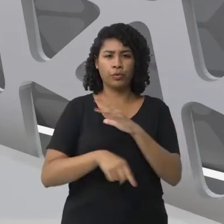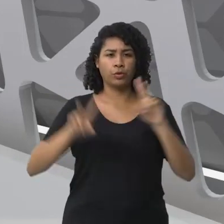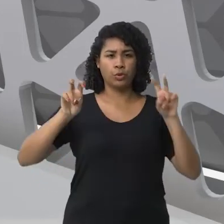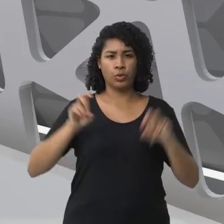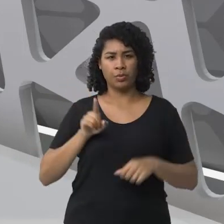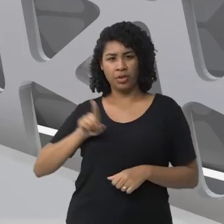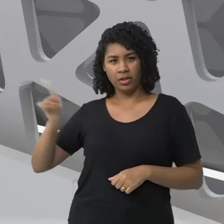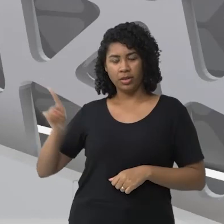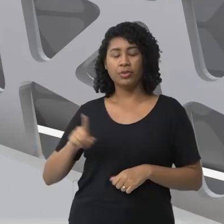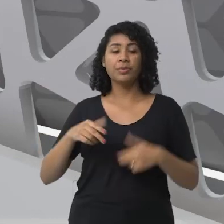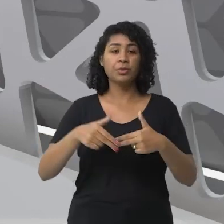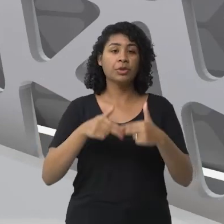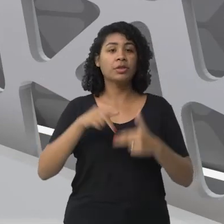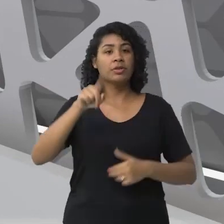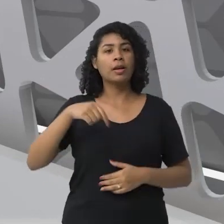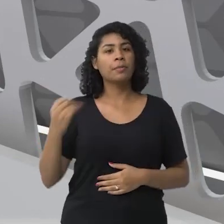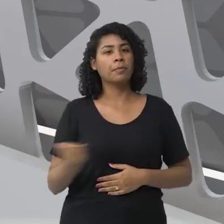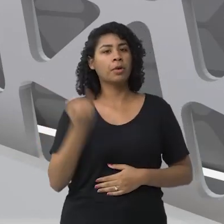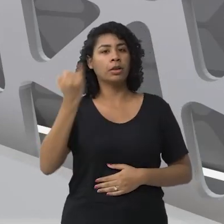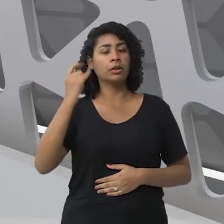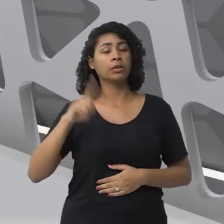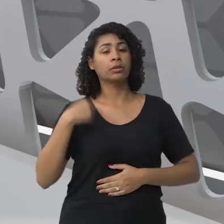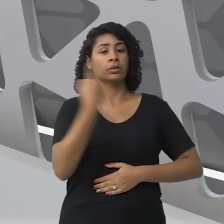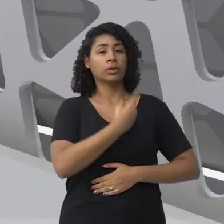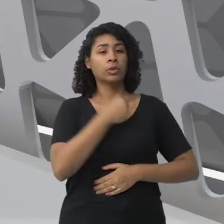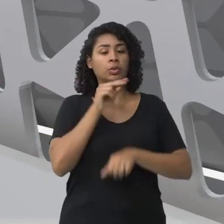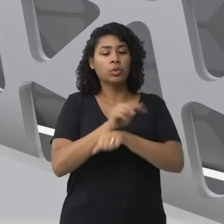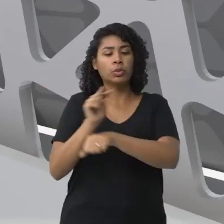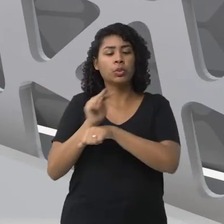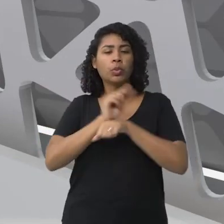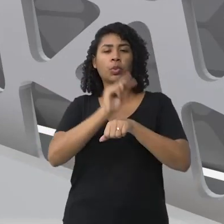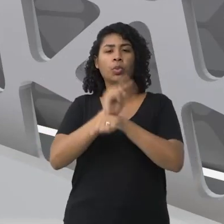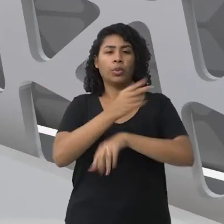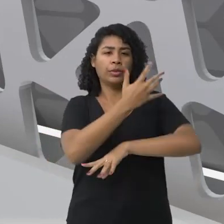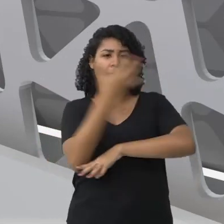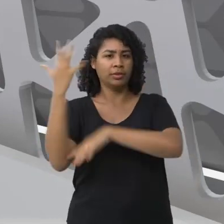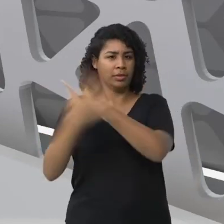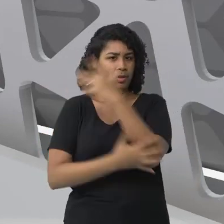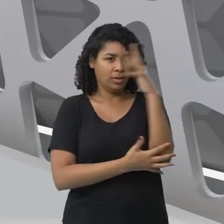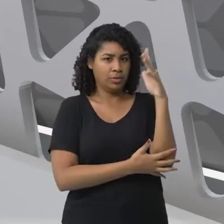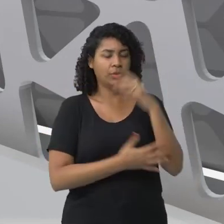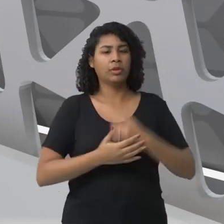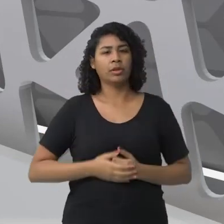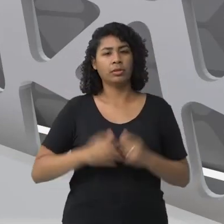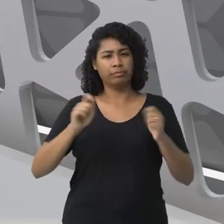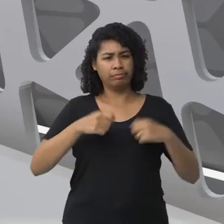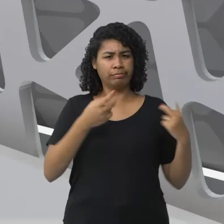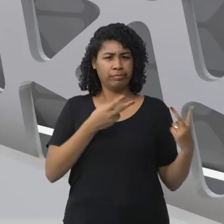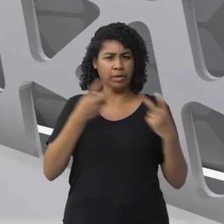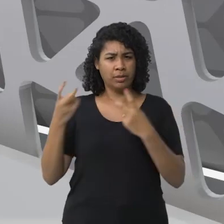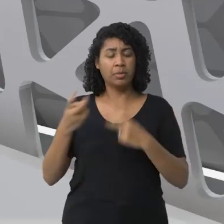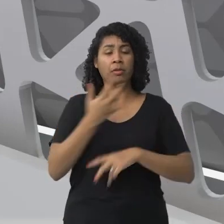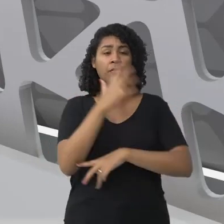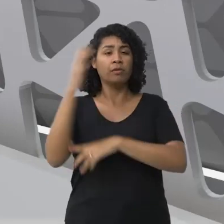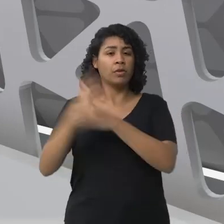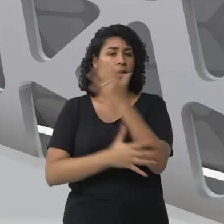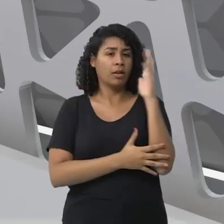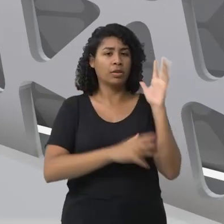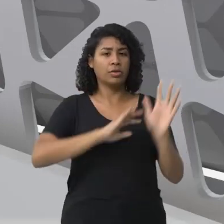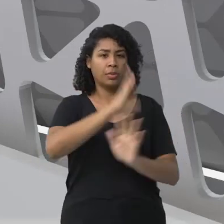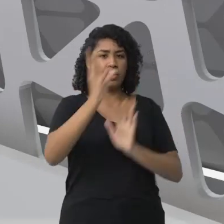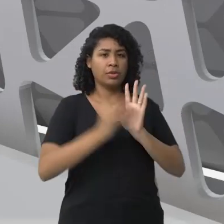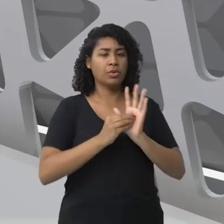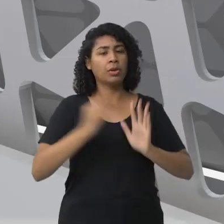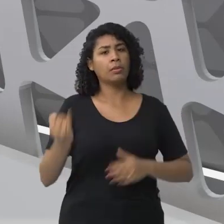gente pratique a proteção, a preservação à nossa natureza. Como a gente verificou, a floresta amazônica ela é muito importante